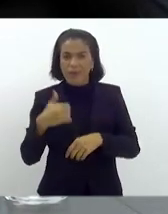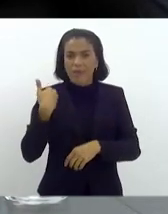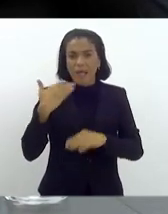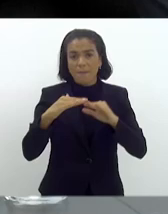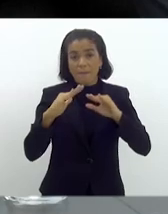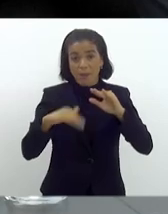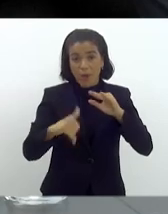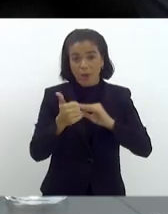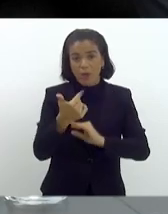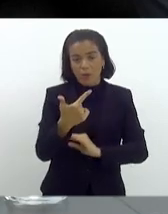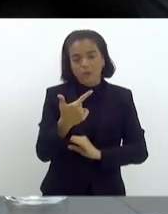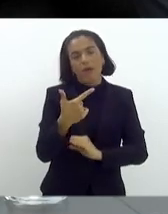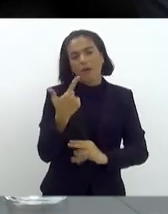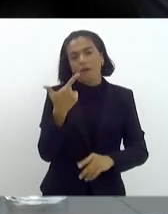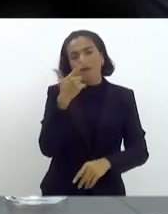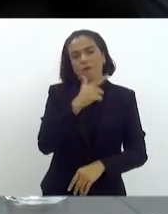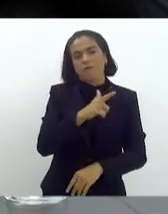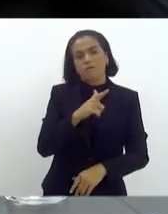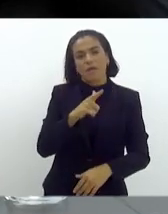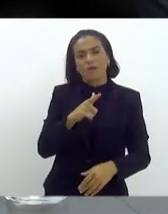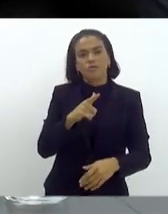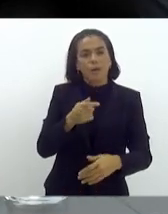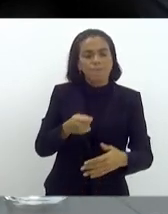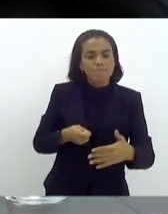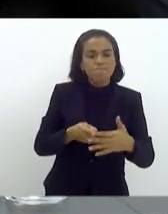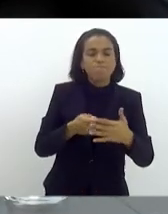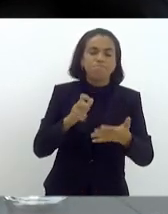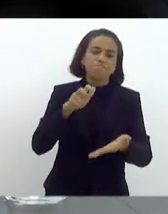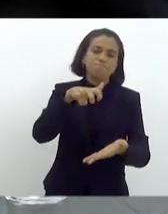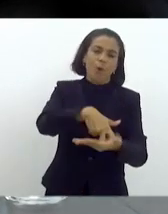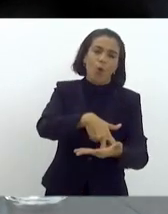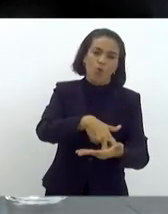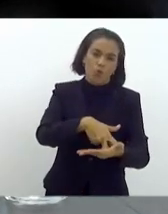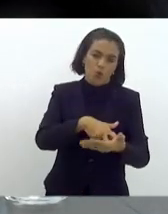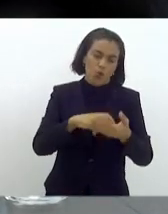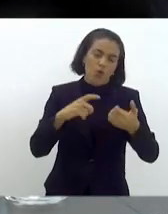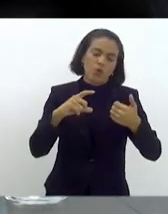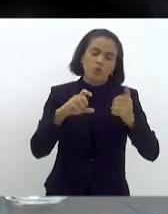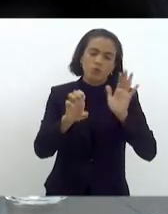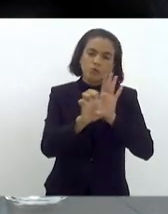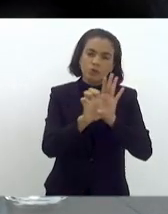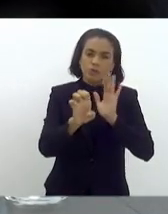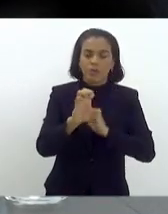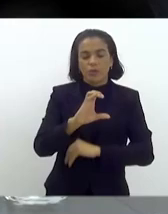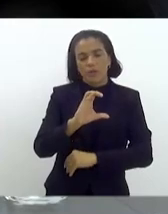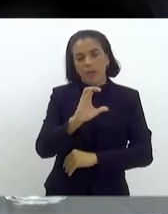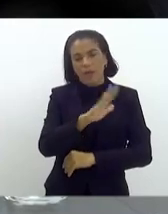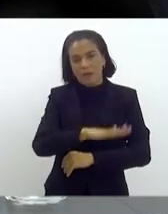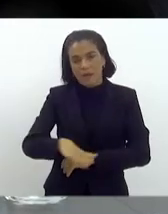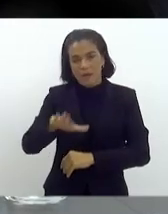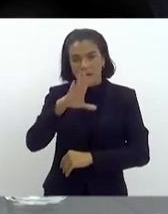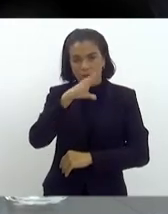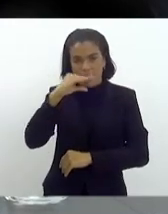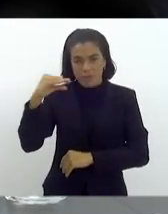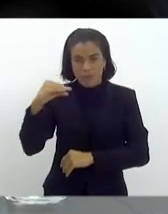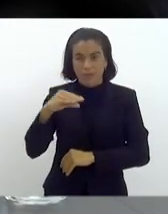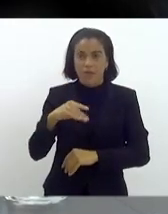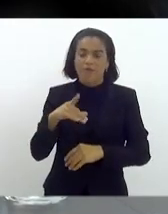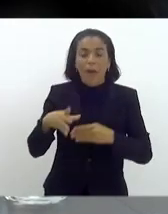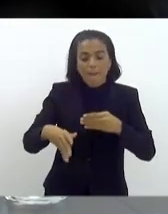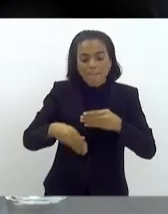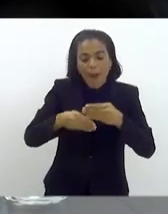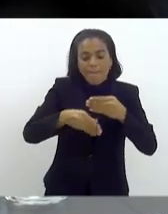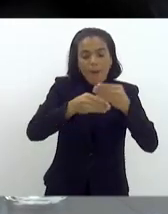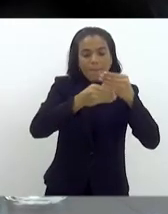a gente já consegue enquadrar no Estatuto da Criança e do Adolescente E caso AGE em outras condutas a gente vai somando as penas Vai somando os crimes